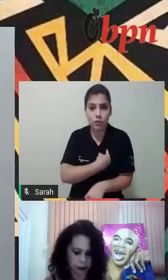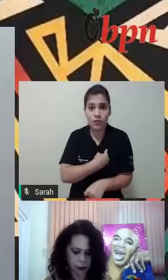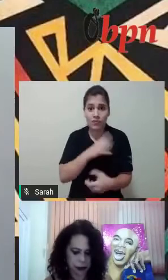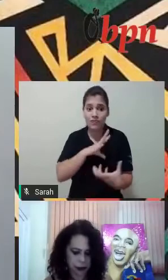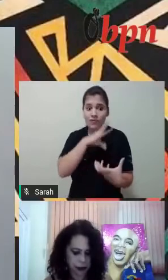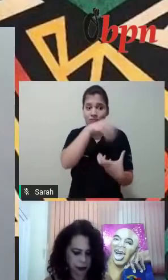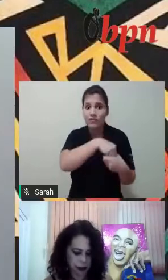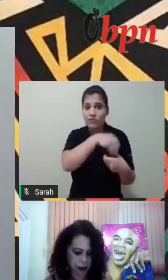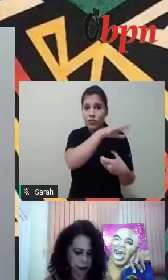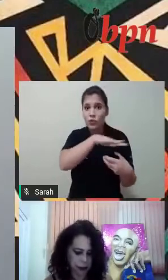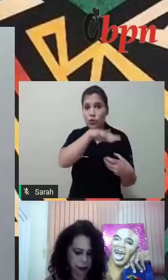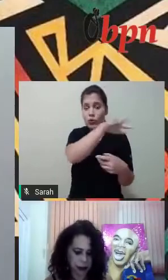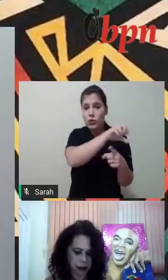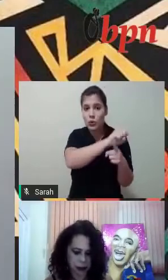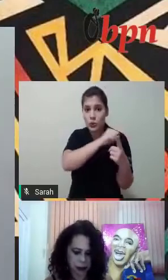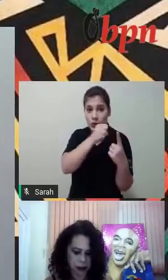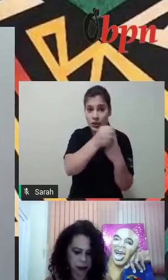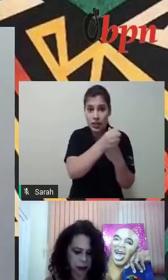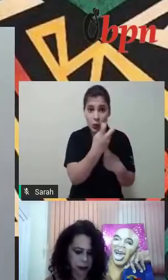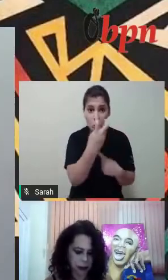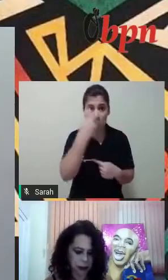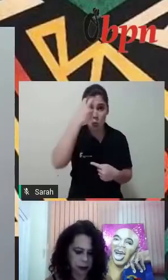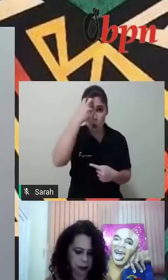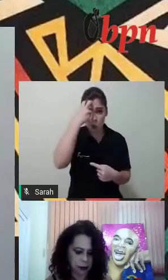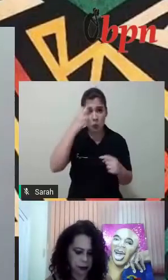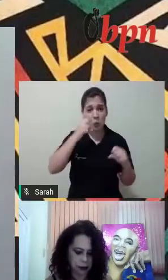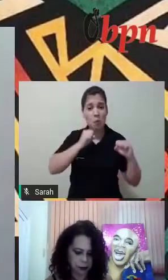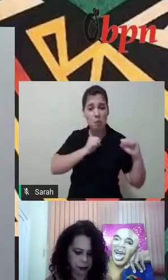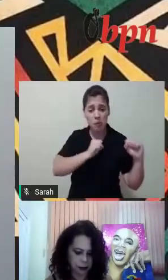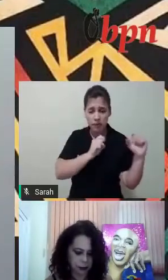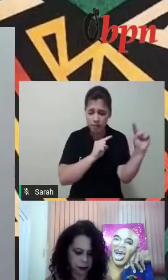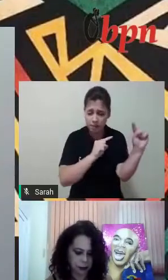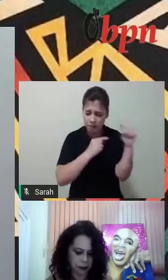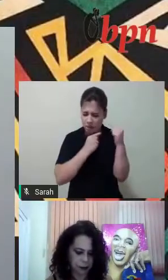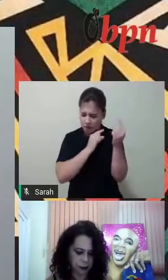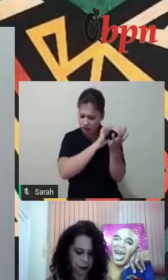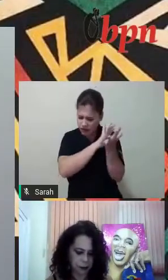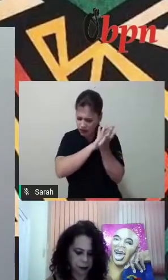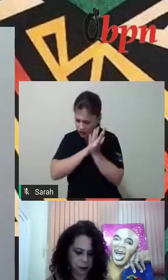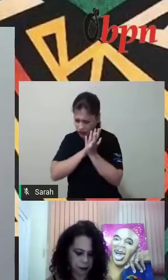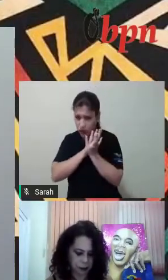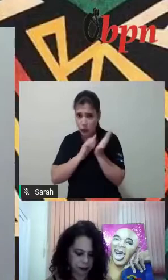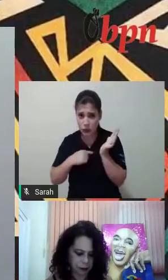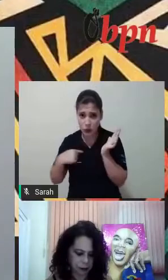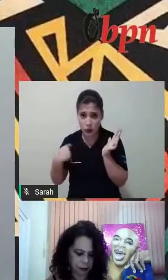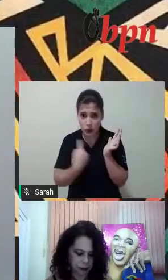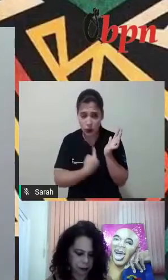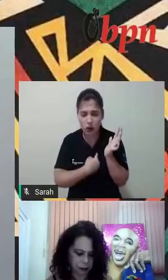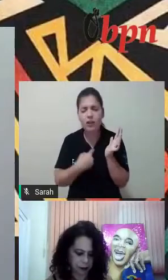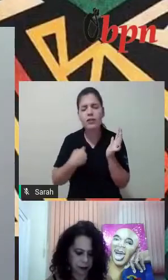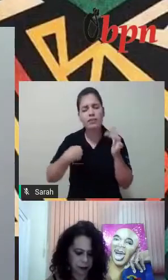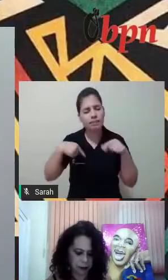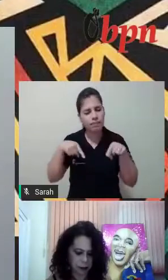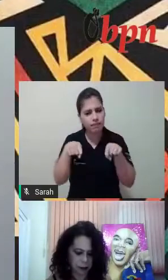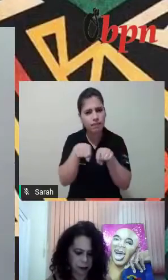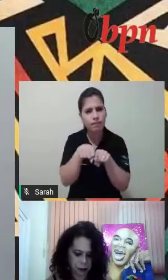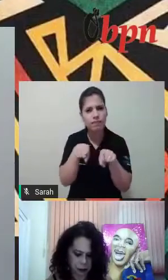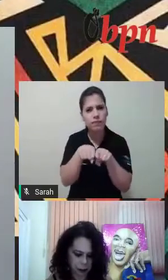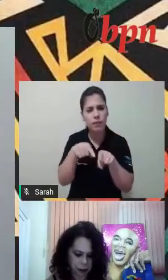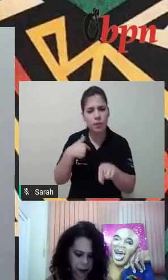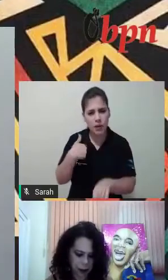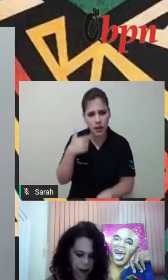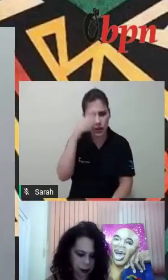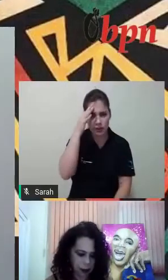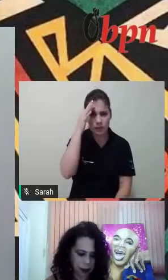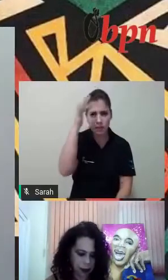os nossos corpos, eu sempre penso nisso também numa relação com